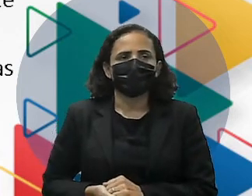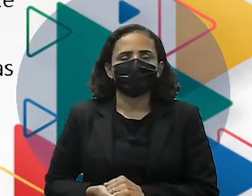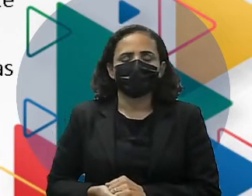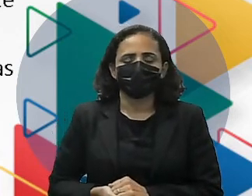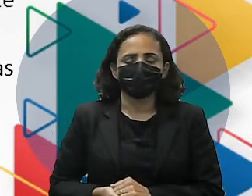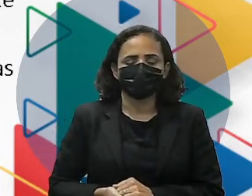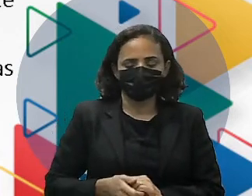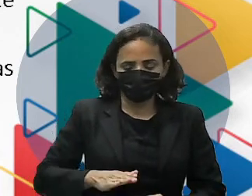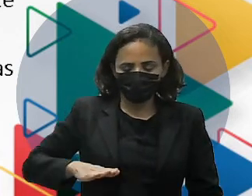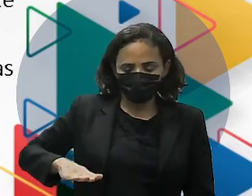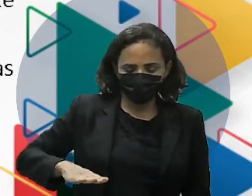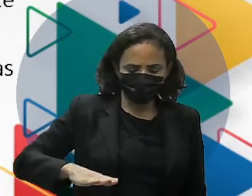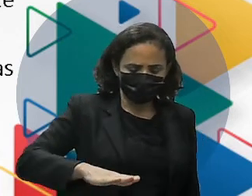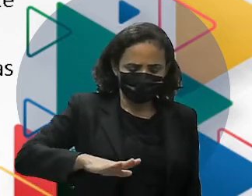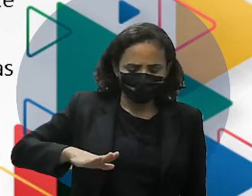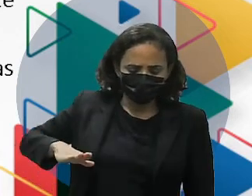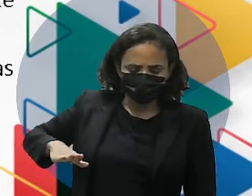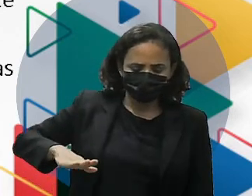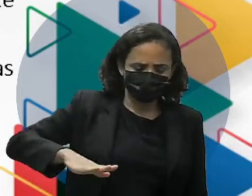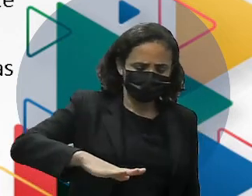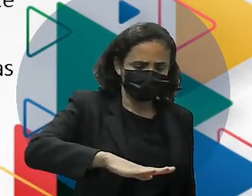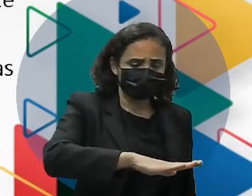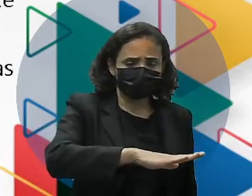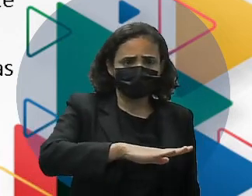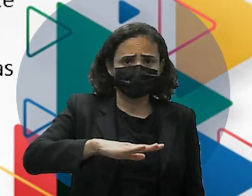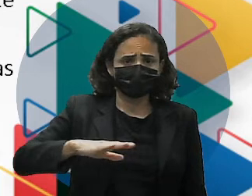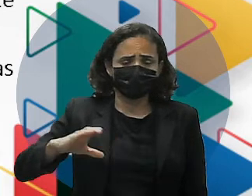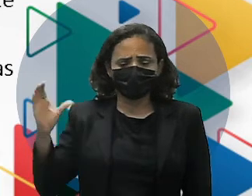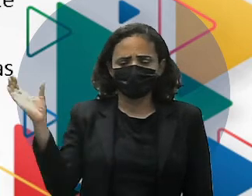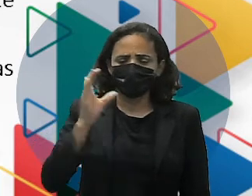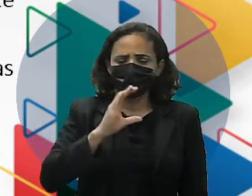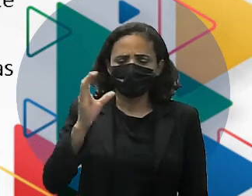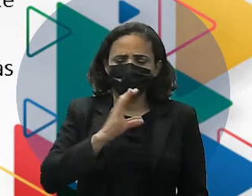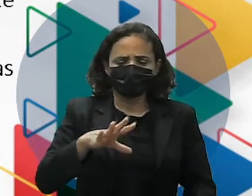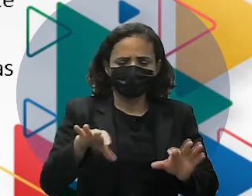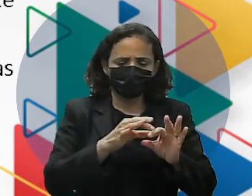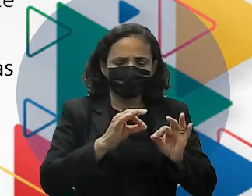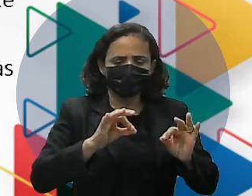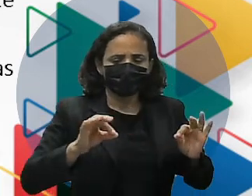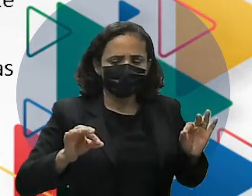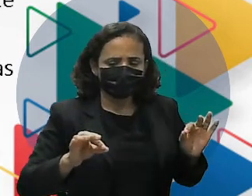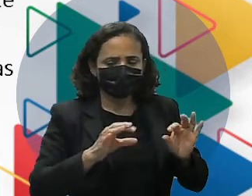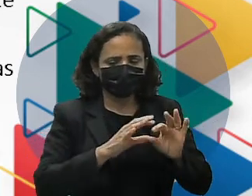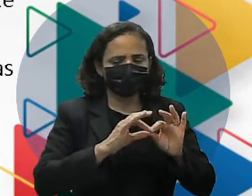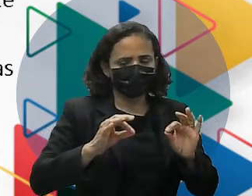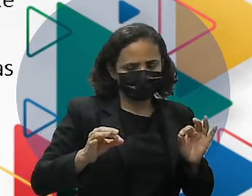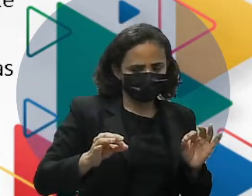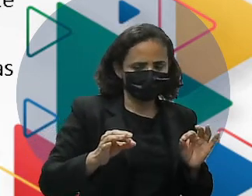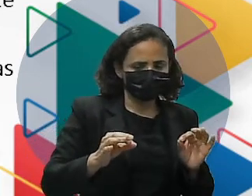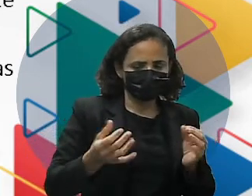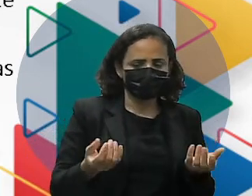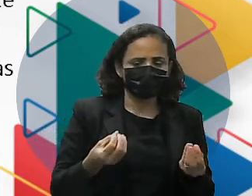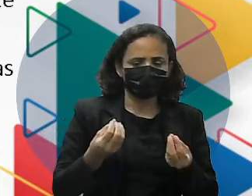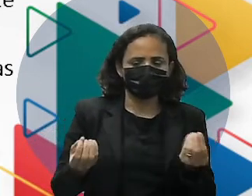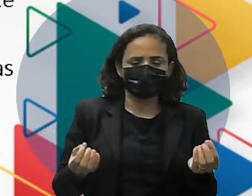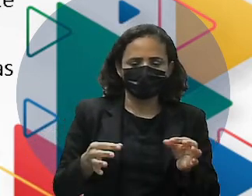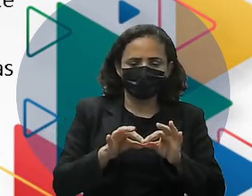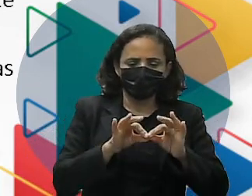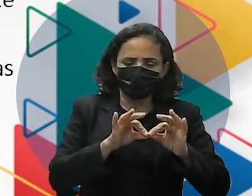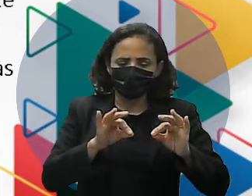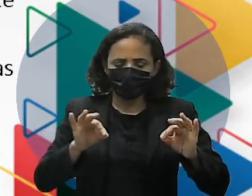a velocidade de um carro de Fórmula 1 e a distância a ser percorrida por esse carro são